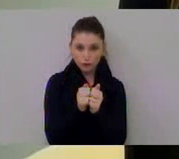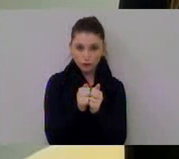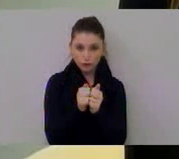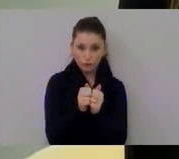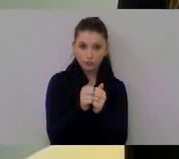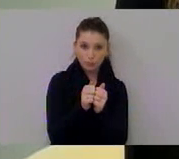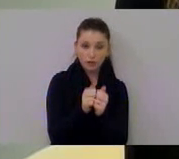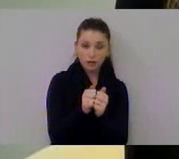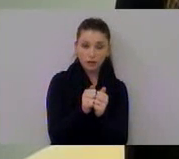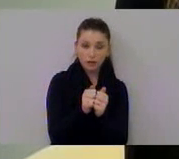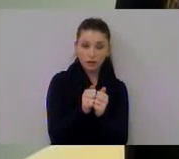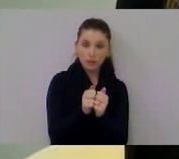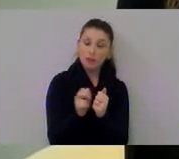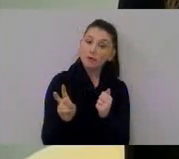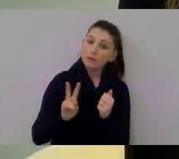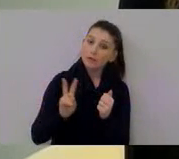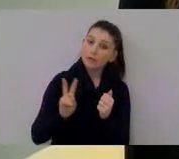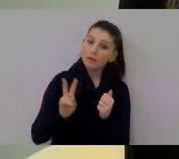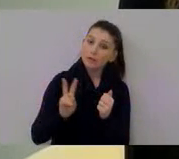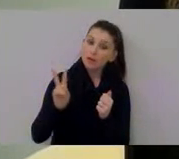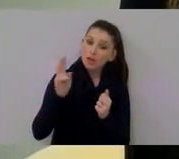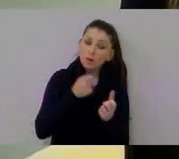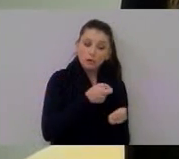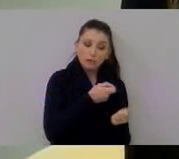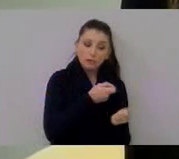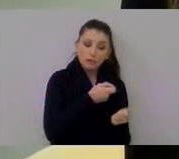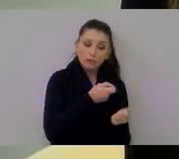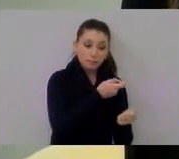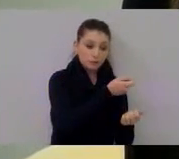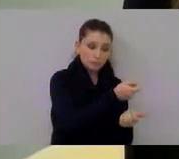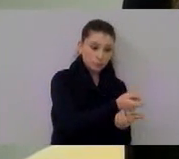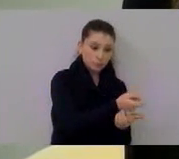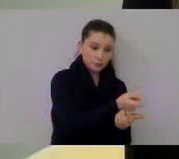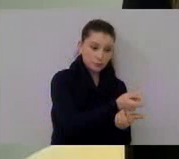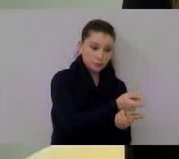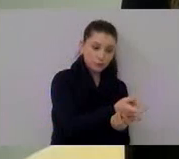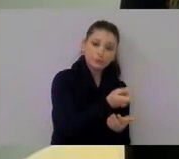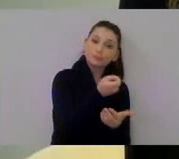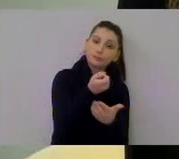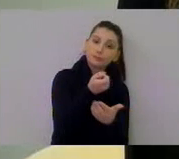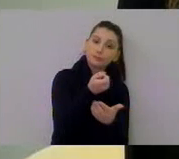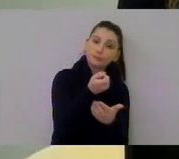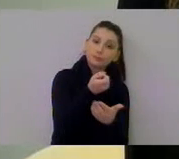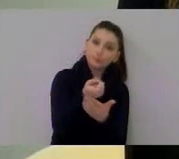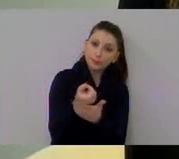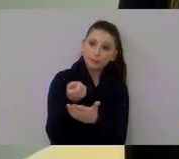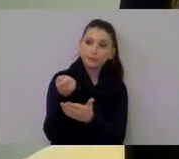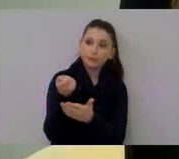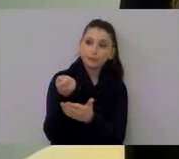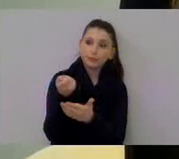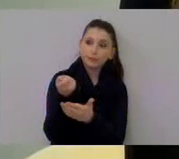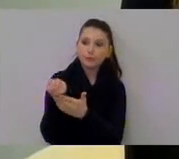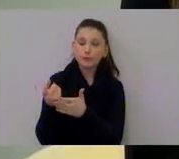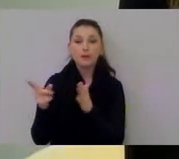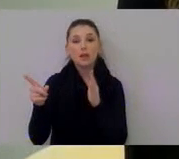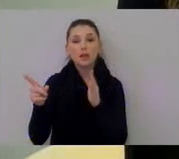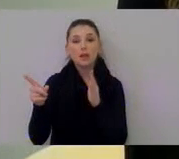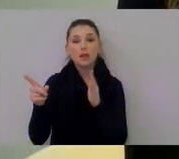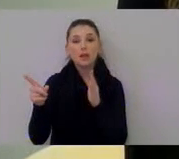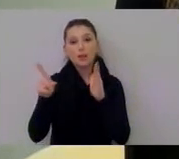porque essa lei foi aprovada por todos os vereadores,